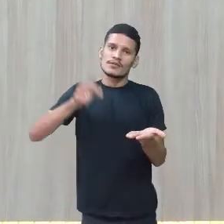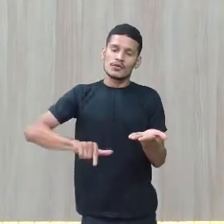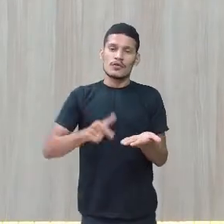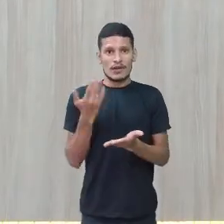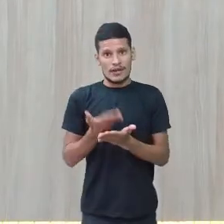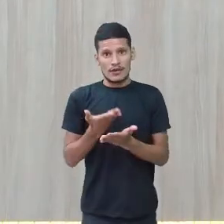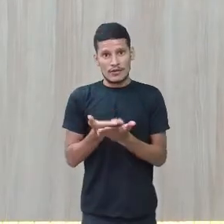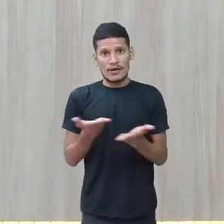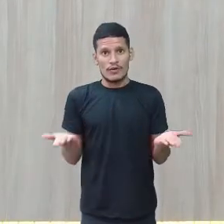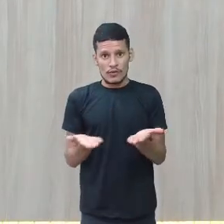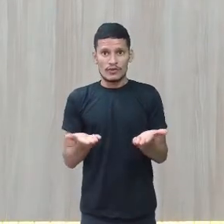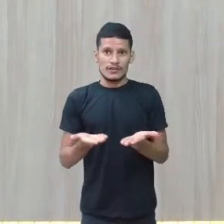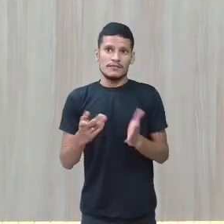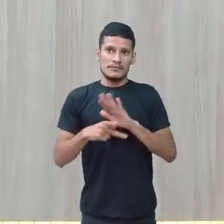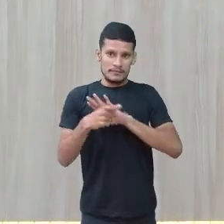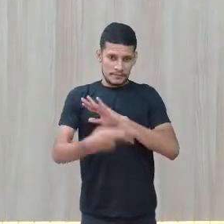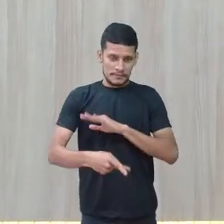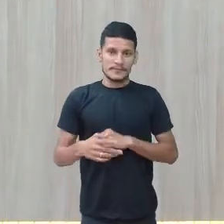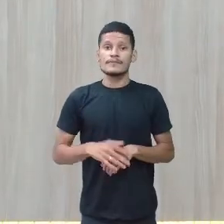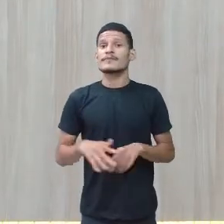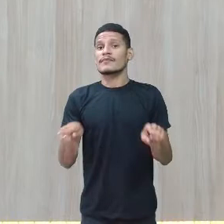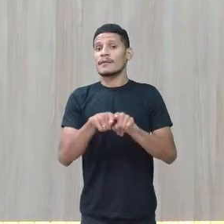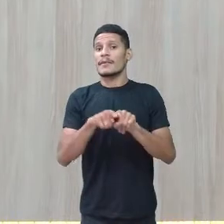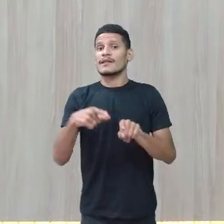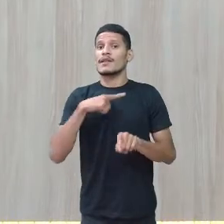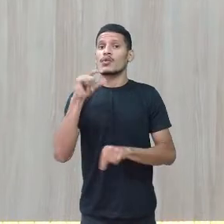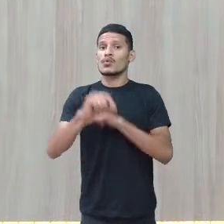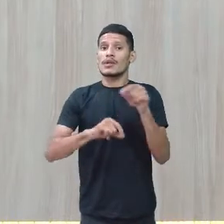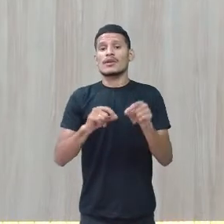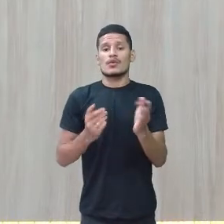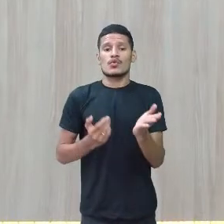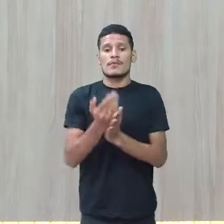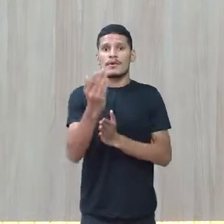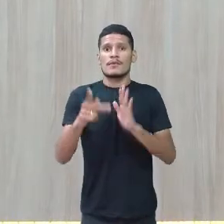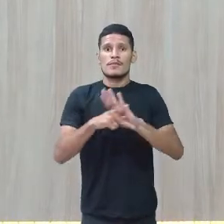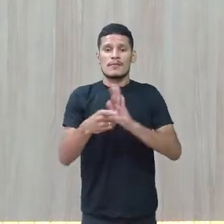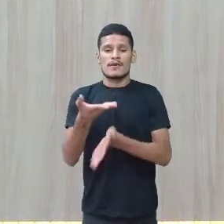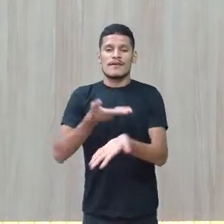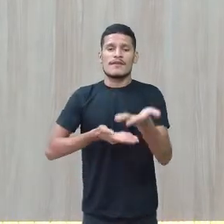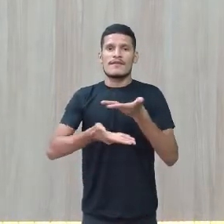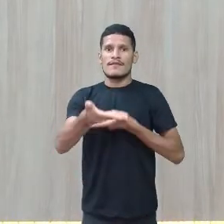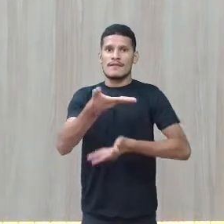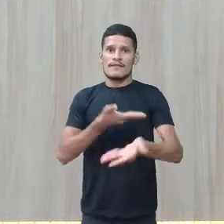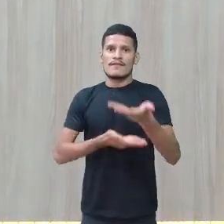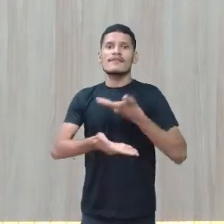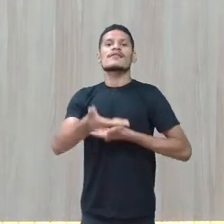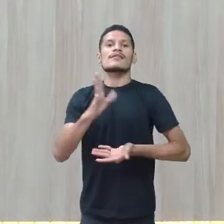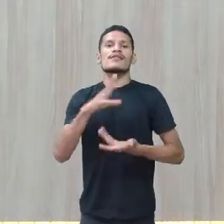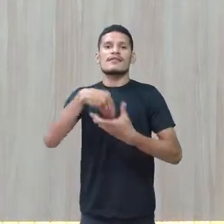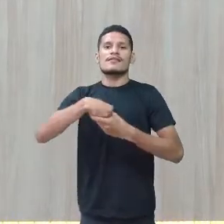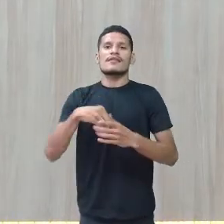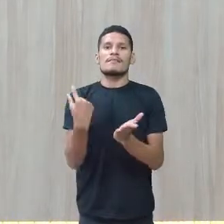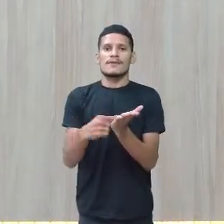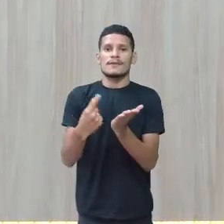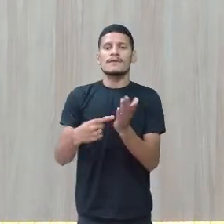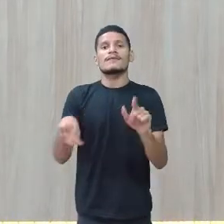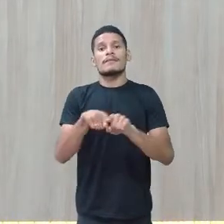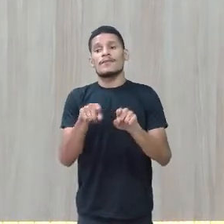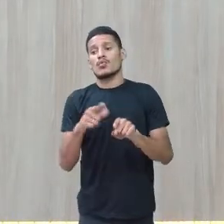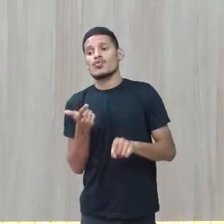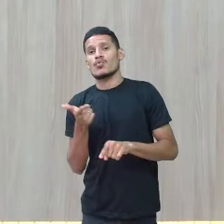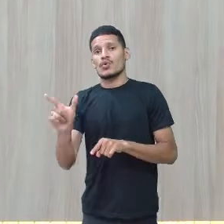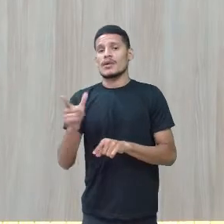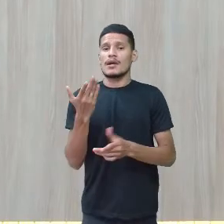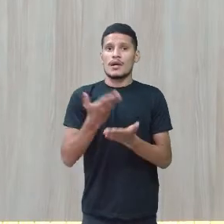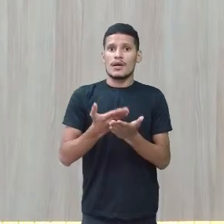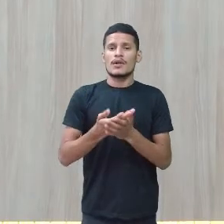vez à nossa aula aqui, beleza? A gente tem o início dessa interatividade através do aplicativo, as outras aulas já devem